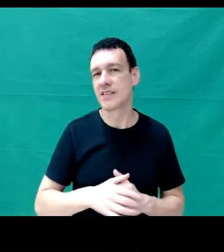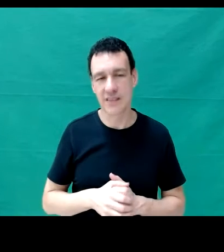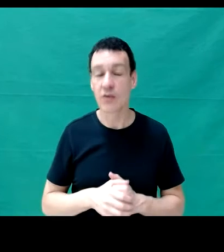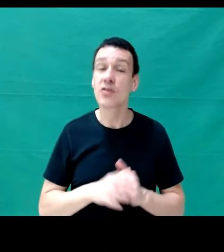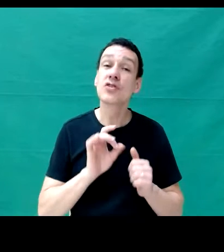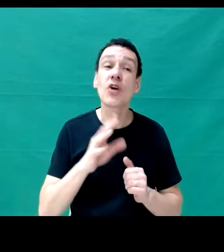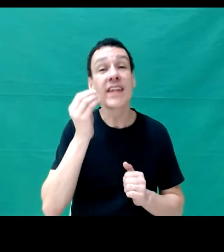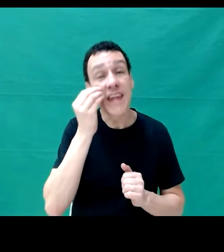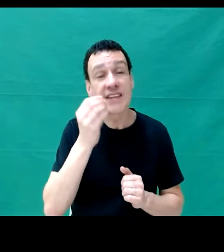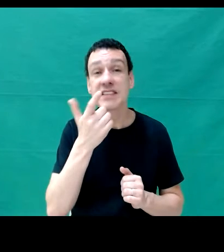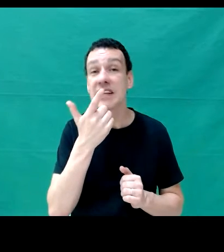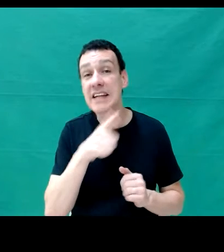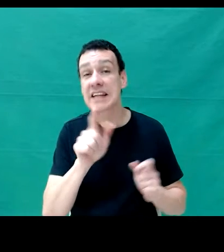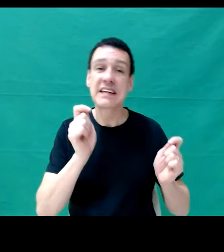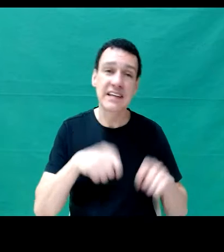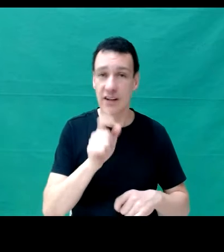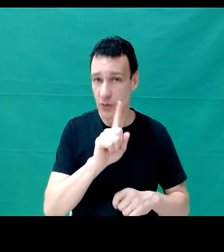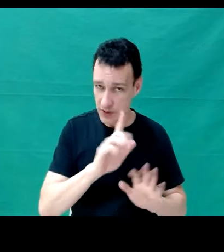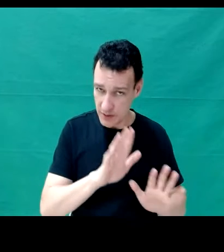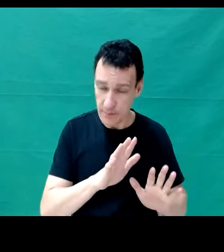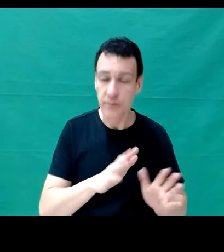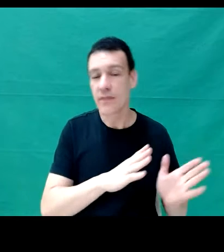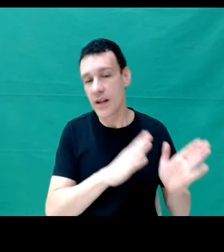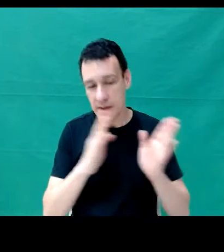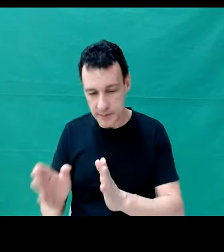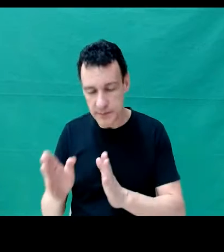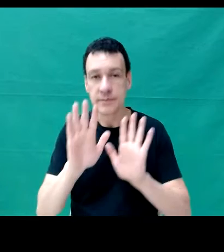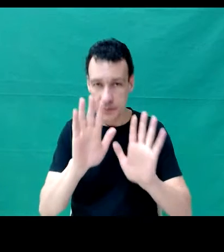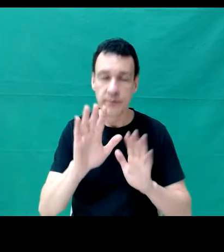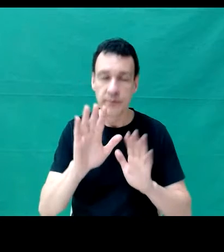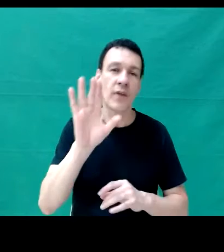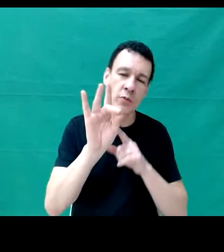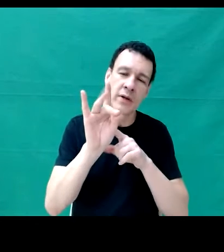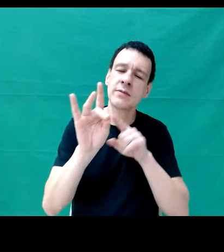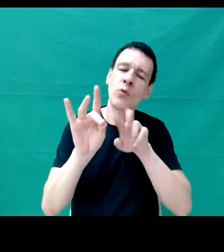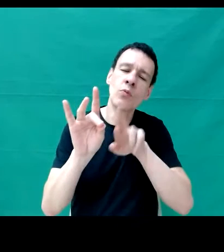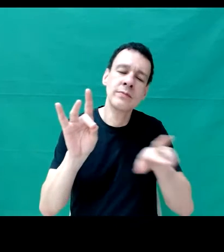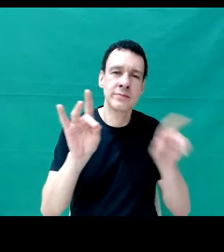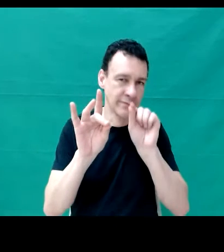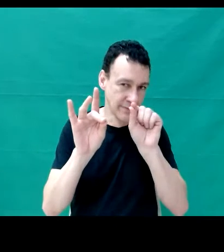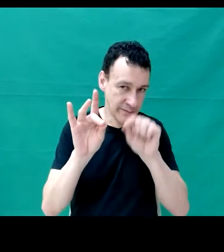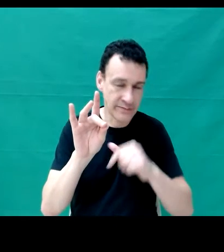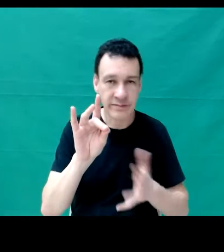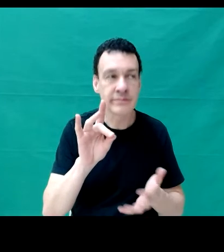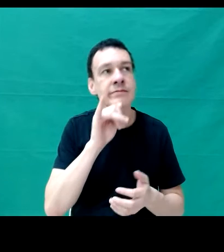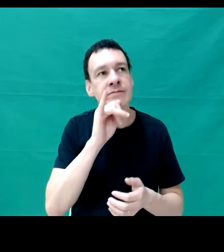Quando a gente fala em automação, né, a gente tem alguns exemplos de automação. O